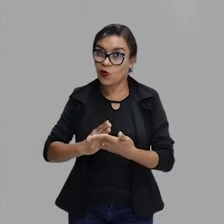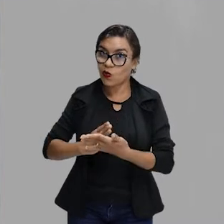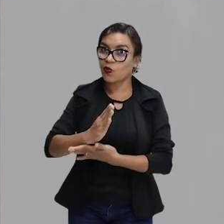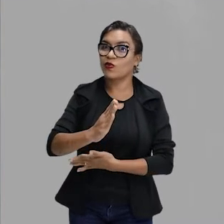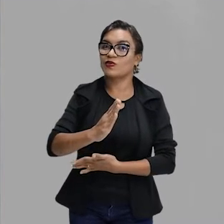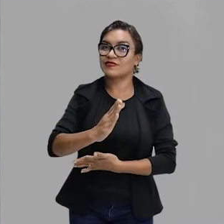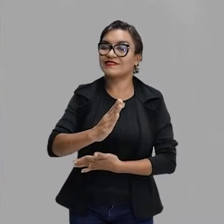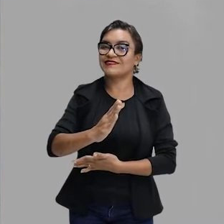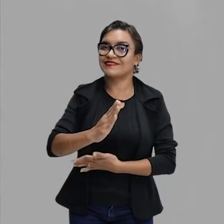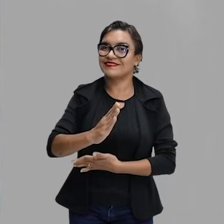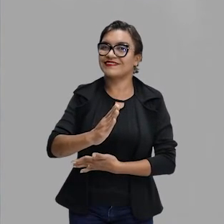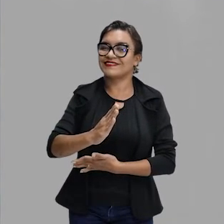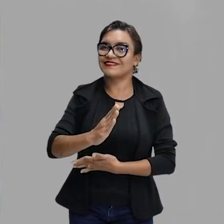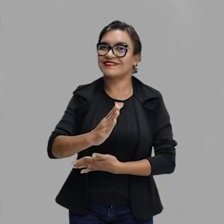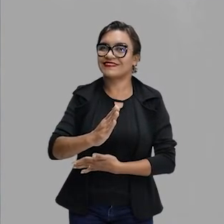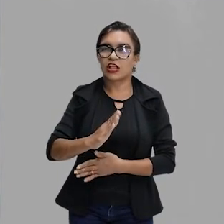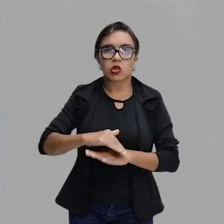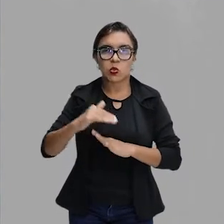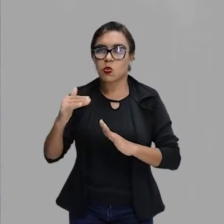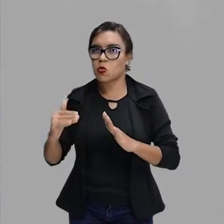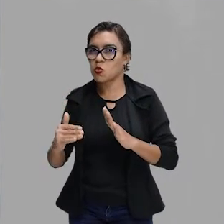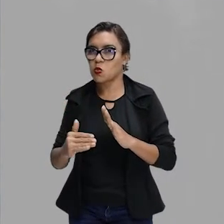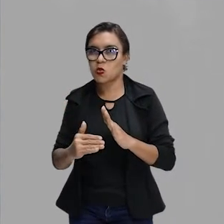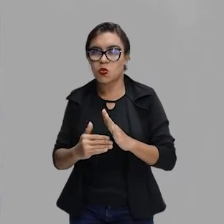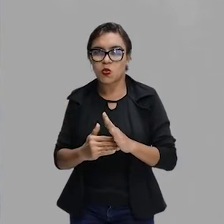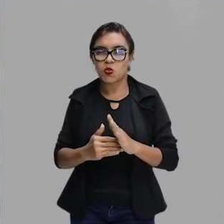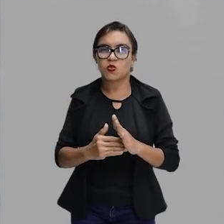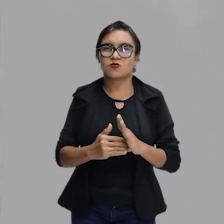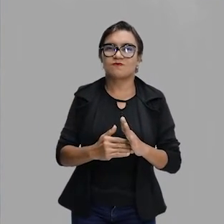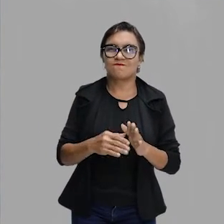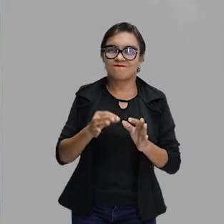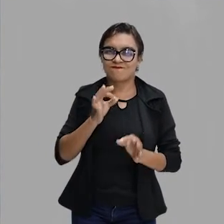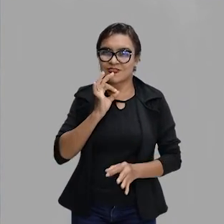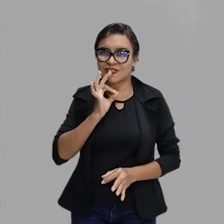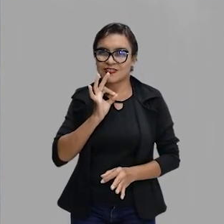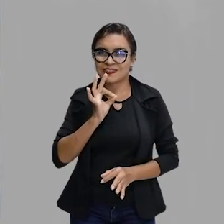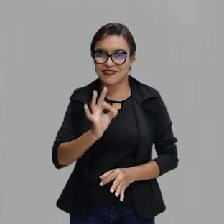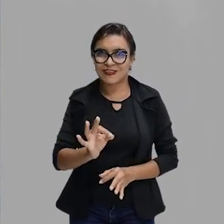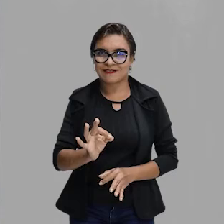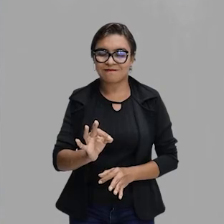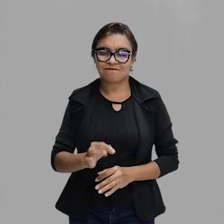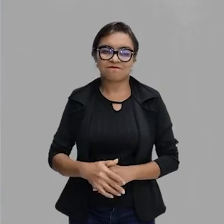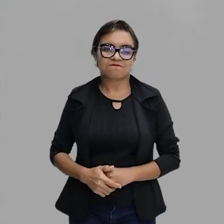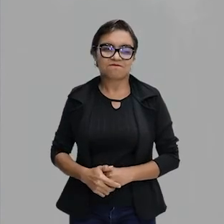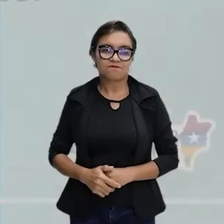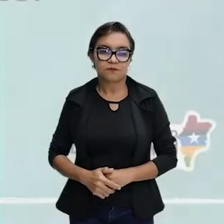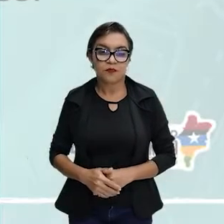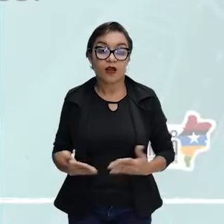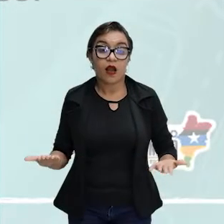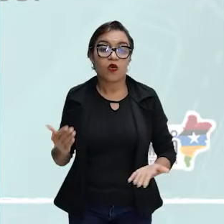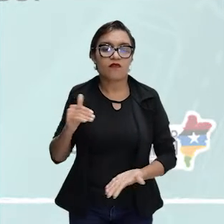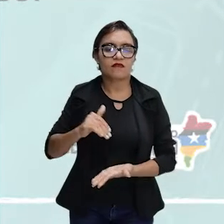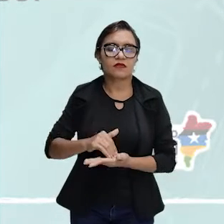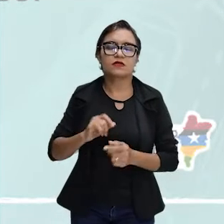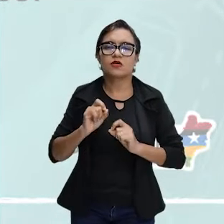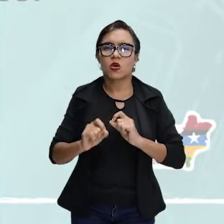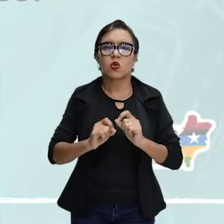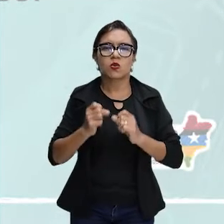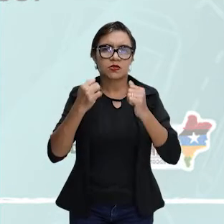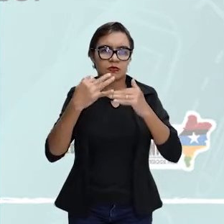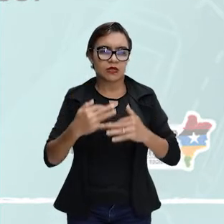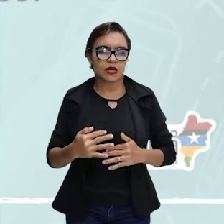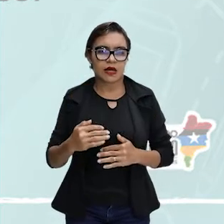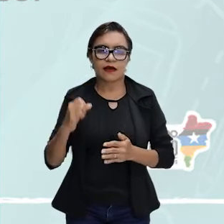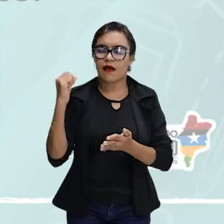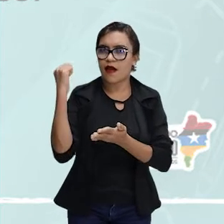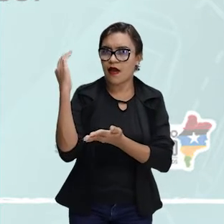acertarás, tu gabaritarás a prova. Não esquece disso. E agora, para a gente finalizar, vamos falar um pouquinho sobre o